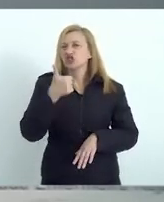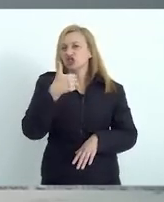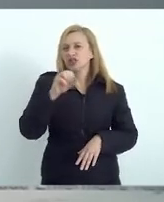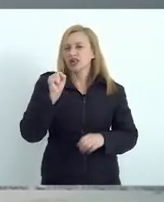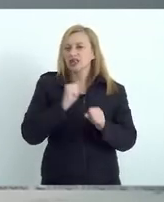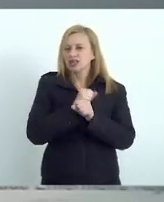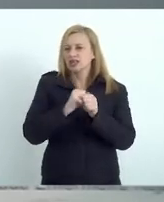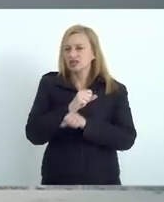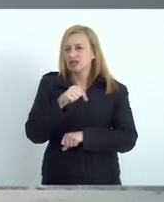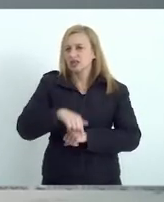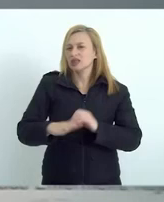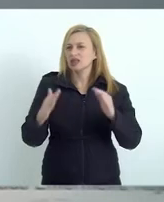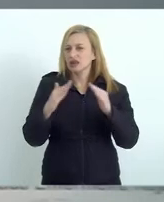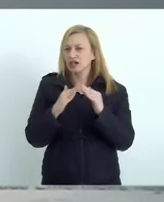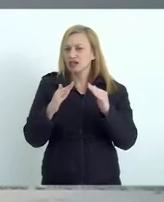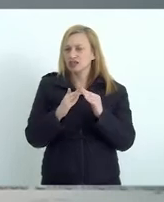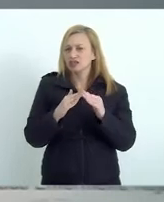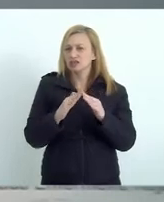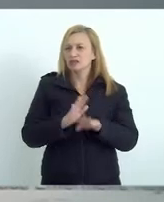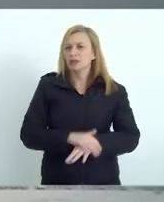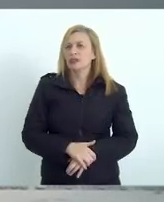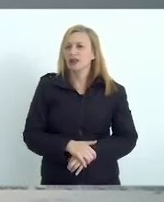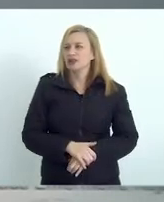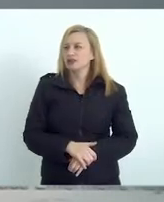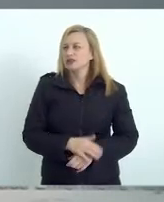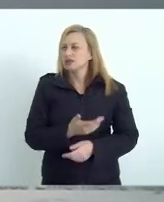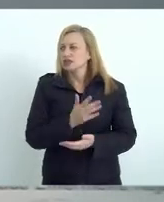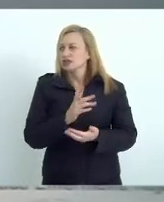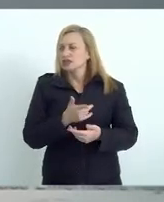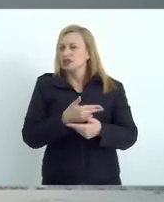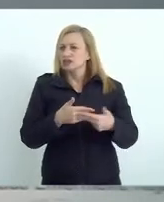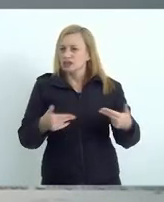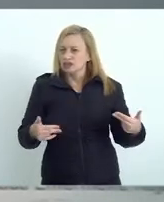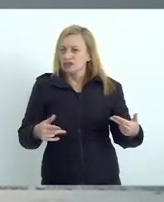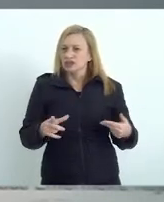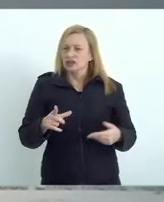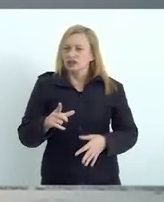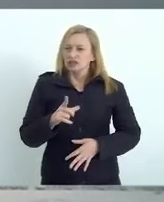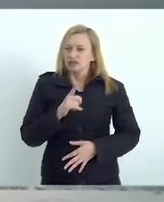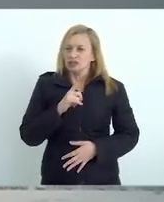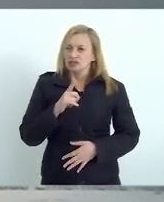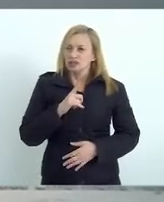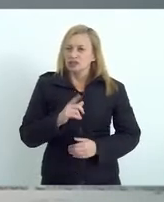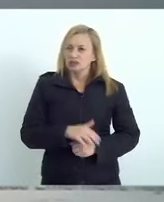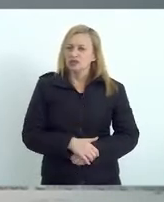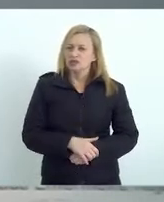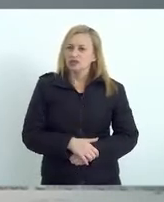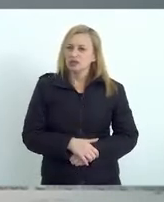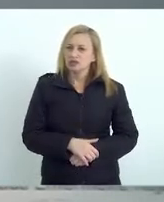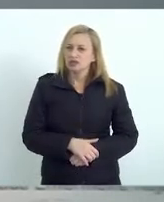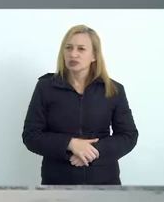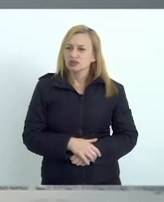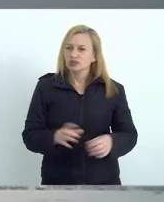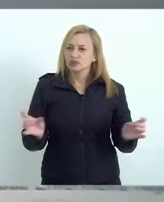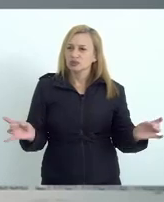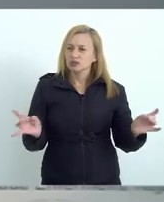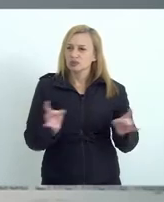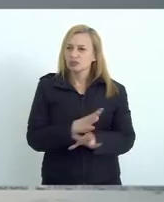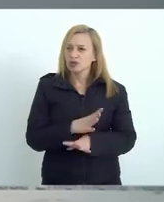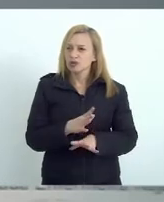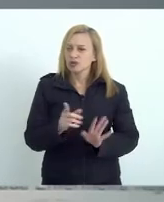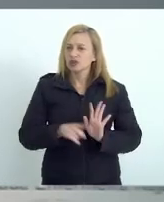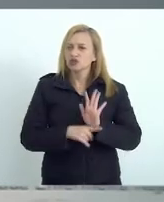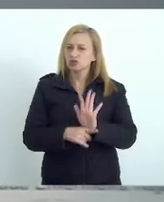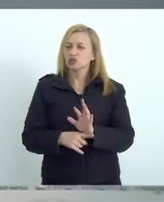dez anos aqui na casa e a gente várias vezes teve a pronta o pronto atendimento em várias